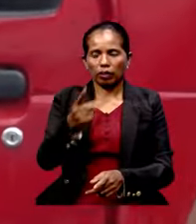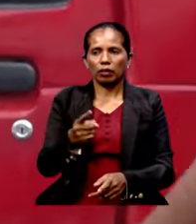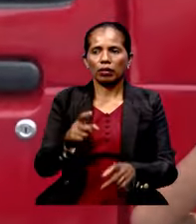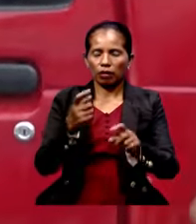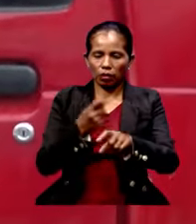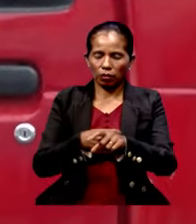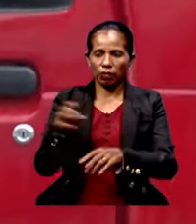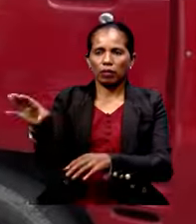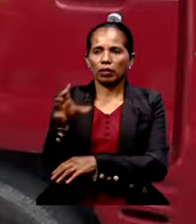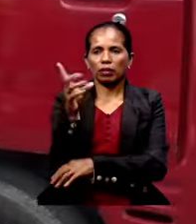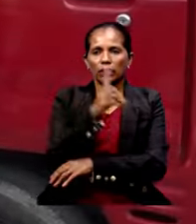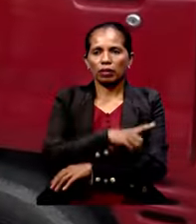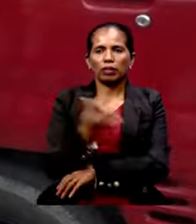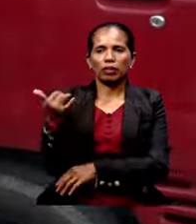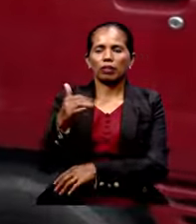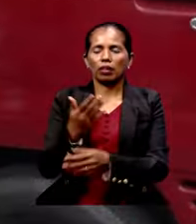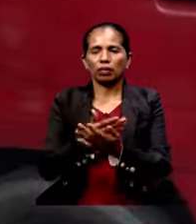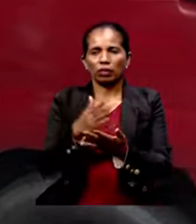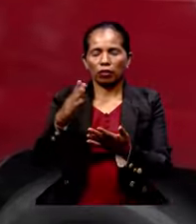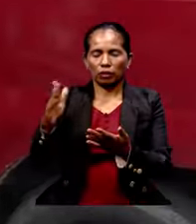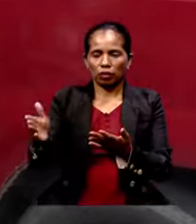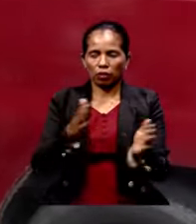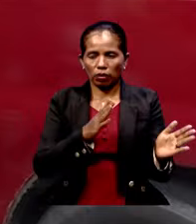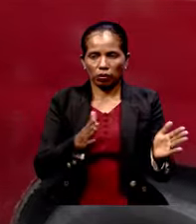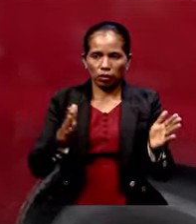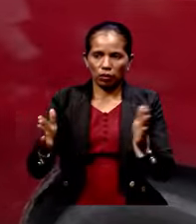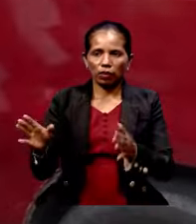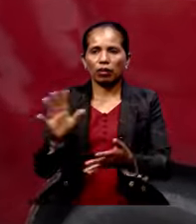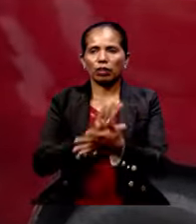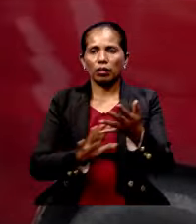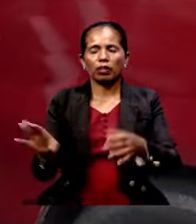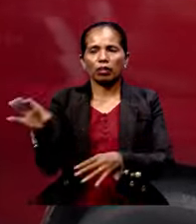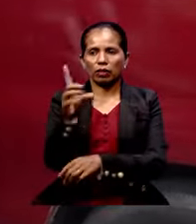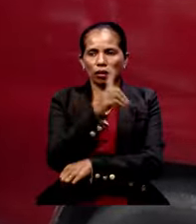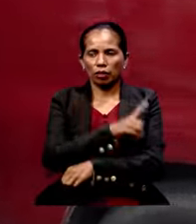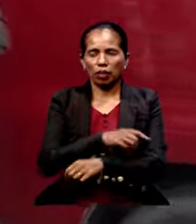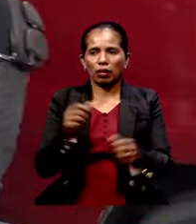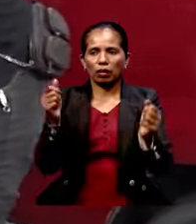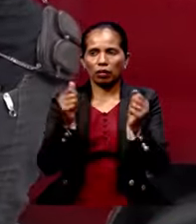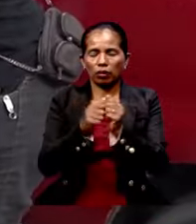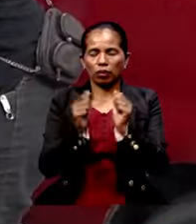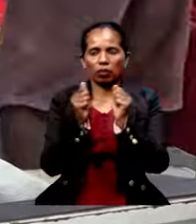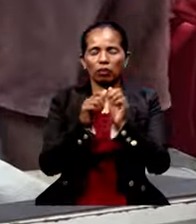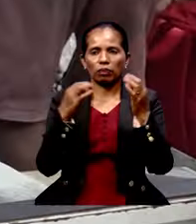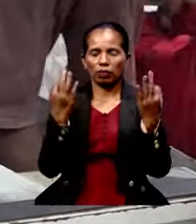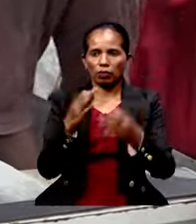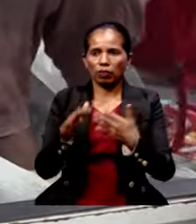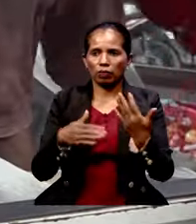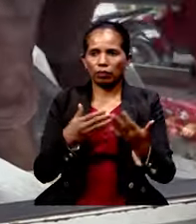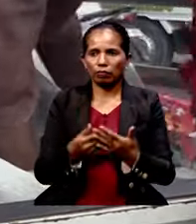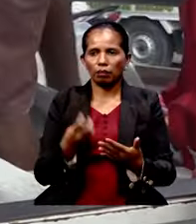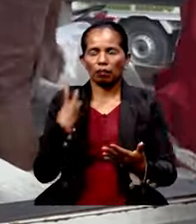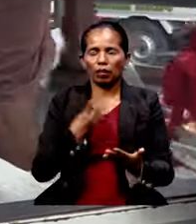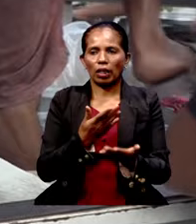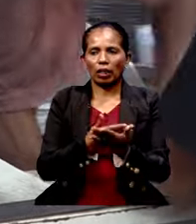tempo Natal sira sempre halo compras ori prepara tu festeza Natal hamutu ko familia sira. A mejor